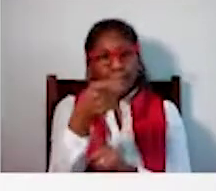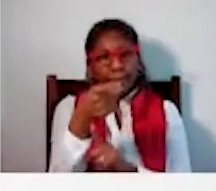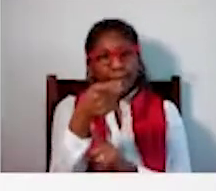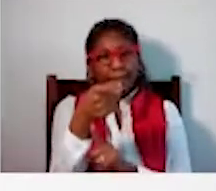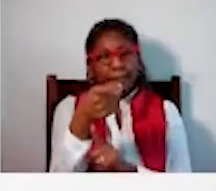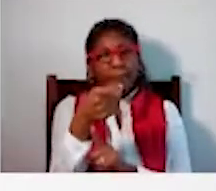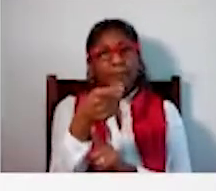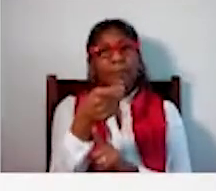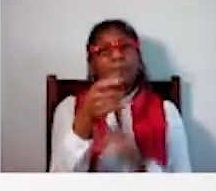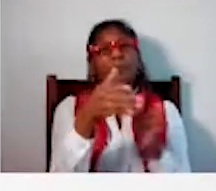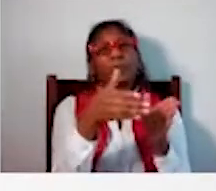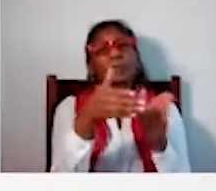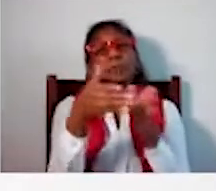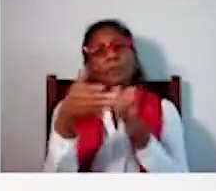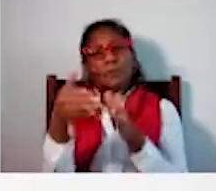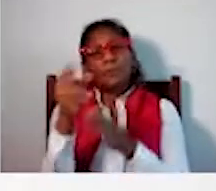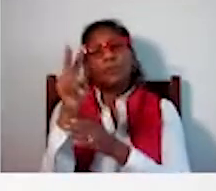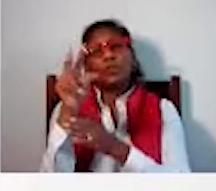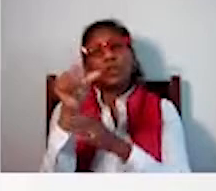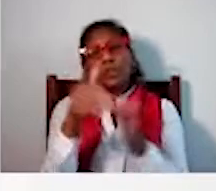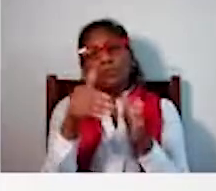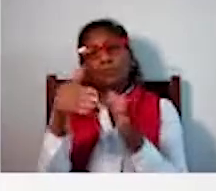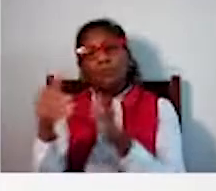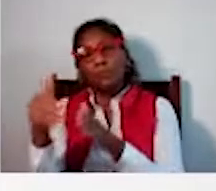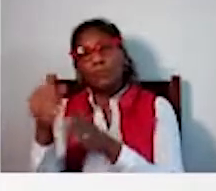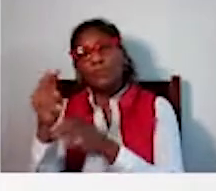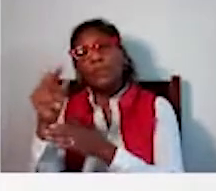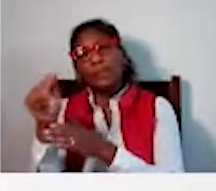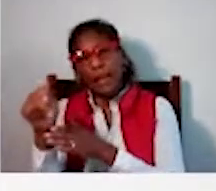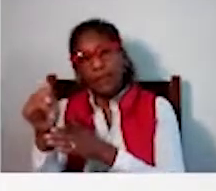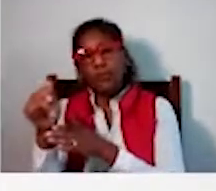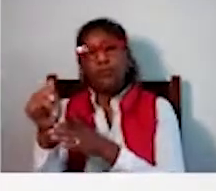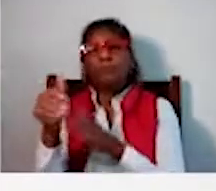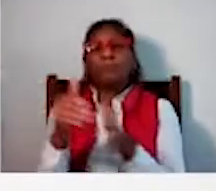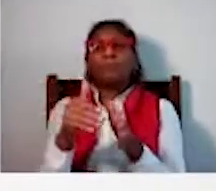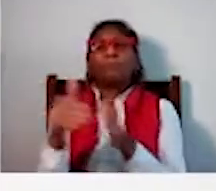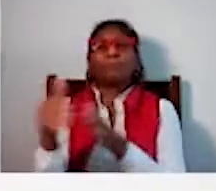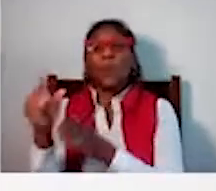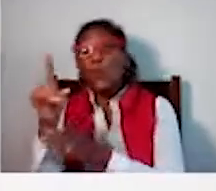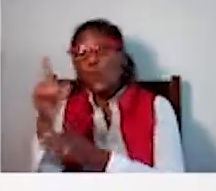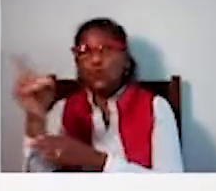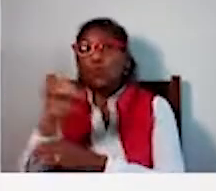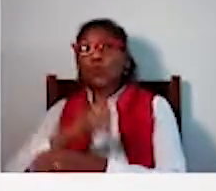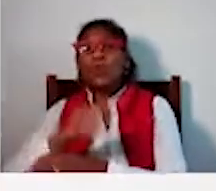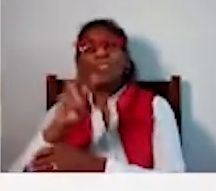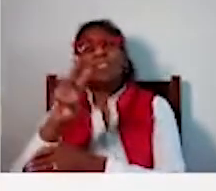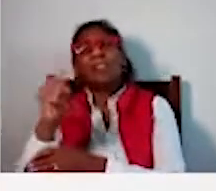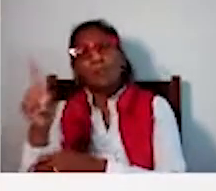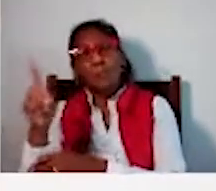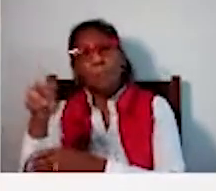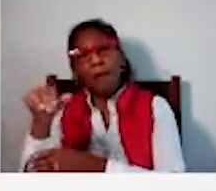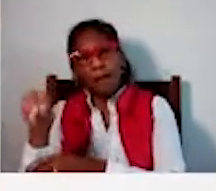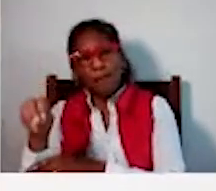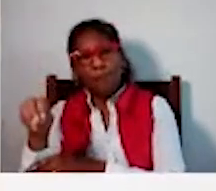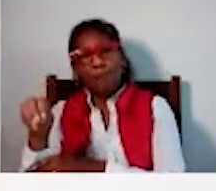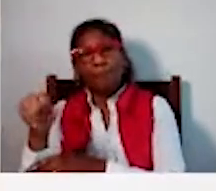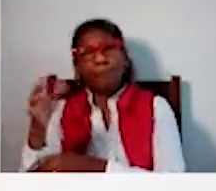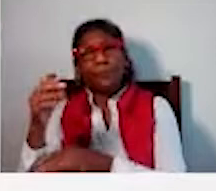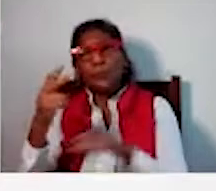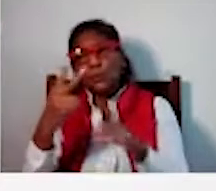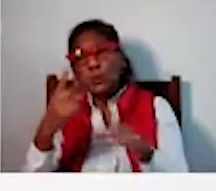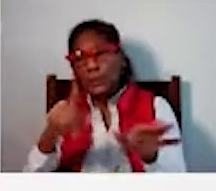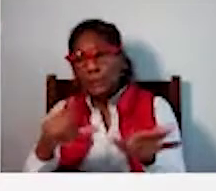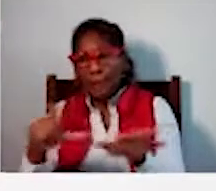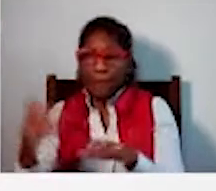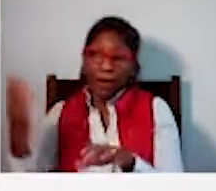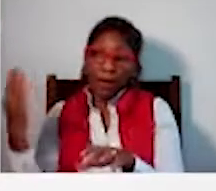fomos a 29, 27, no último dia de maio, lá 31 de maio, e nas últimas 2 semanas a gente